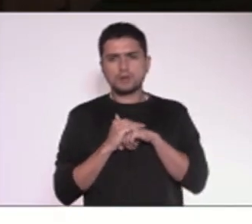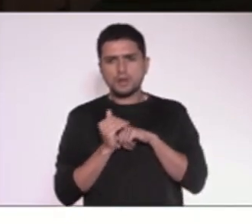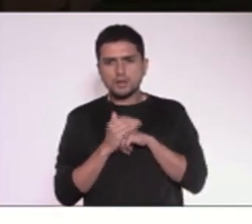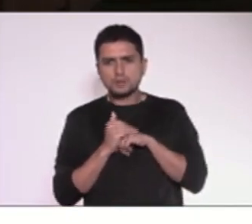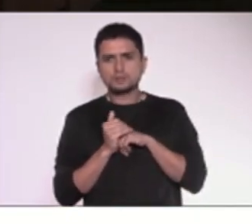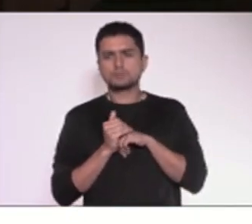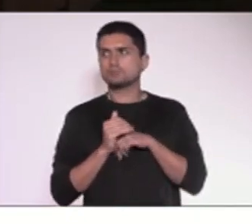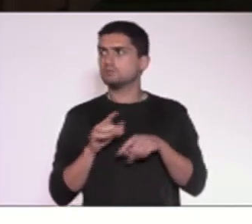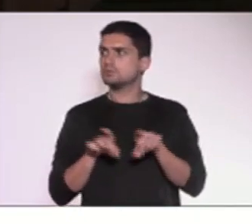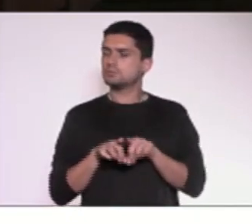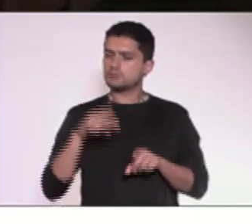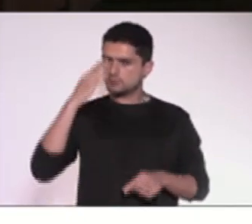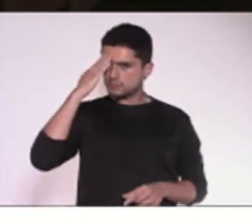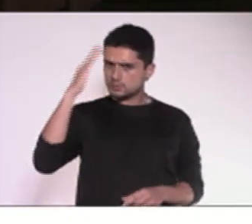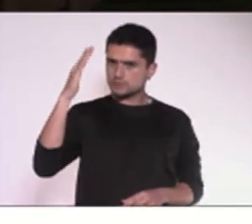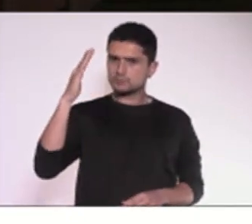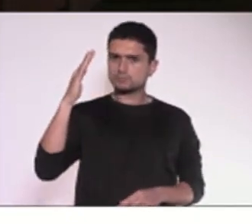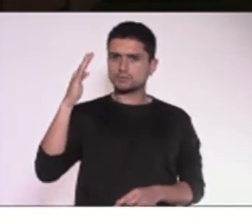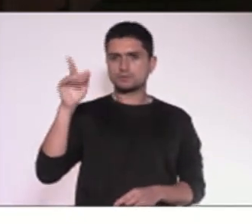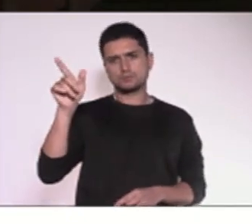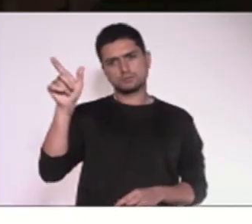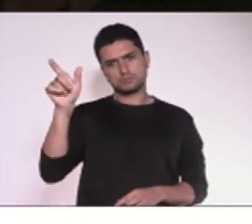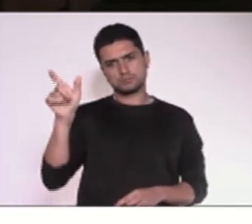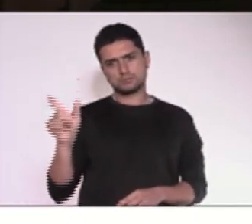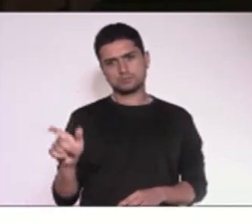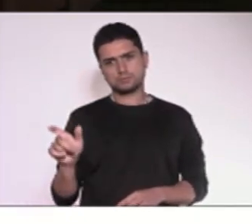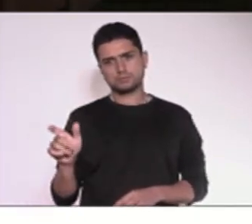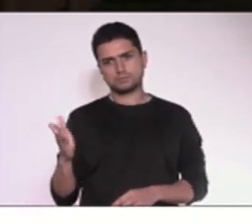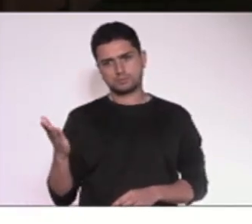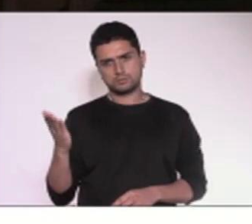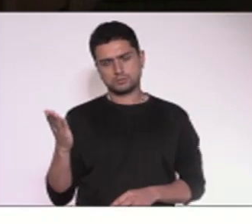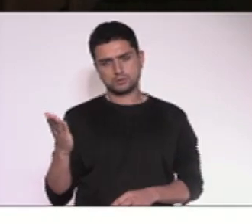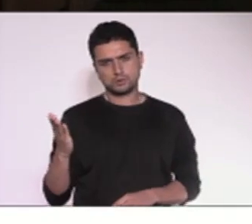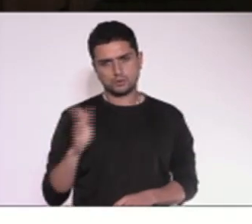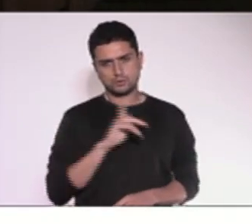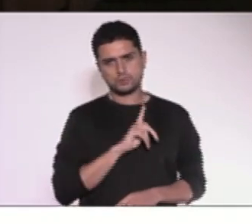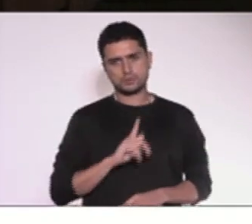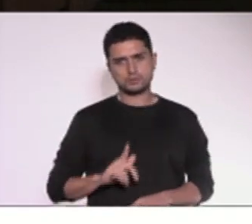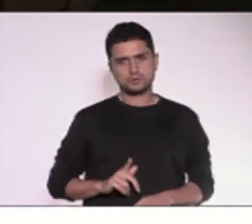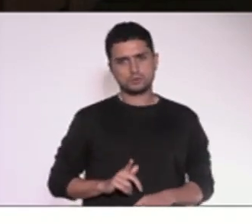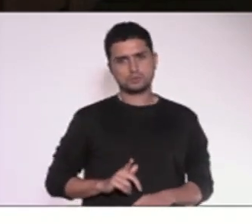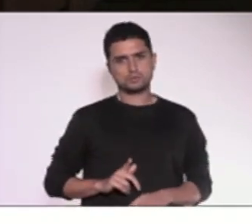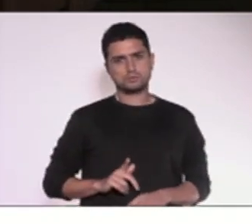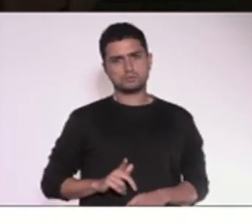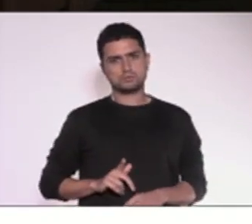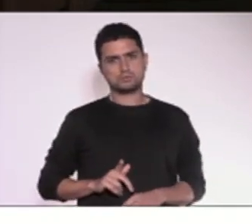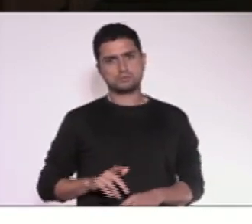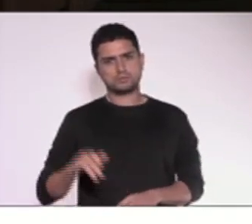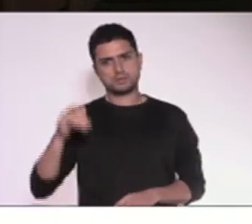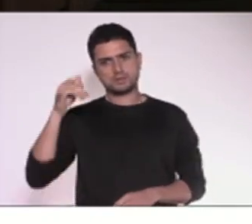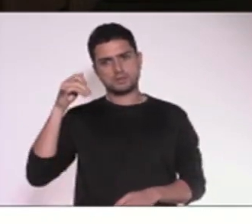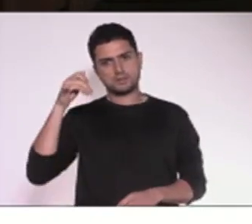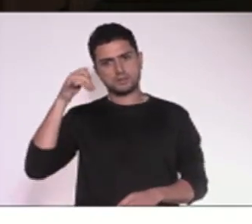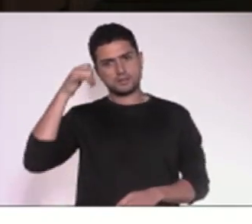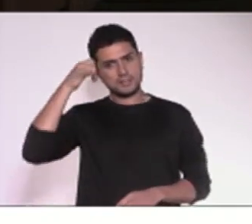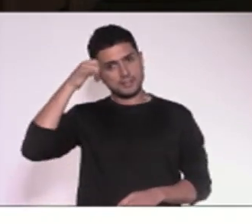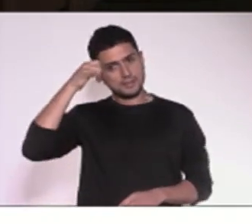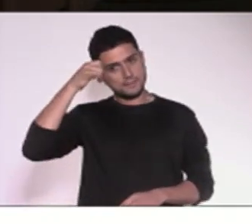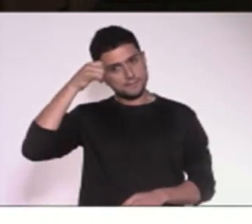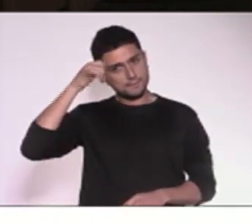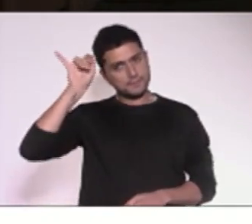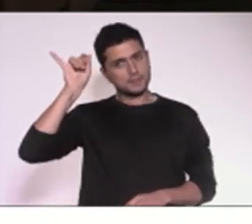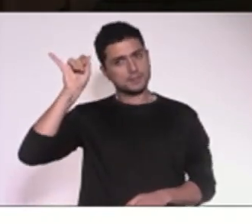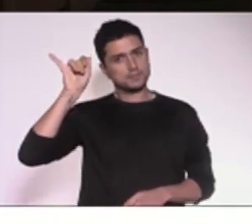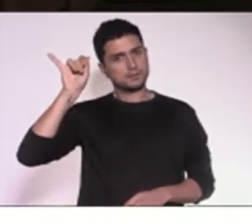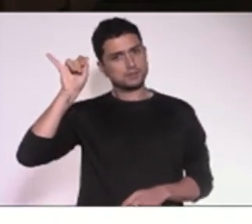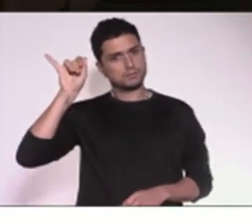nem de longe é, um pouquinho de carinho e evitar a covardia com meus policiais, porque nosso maior